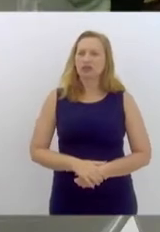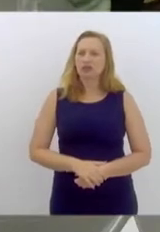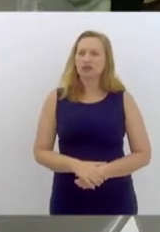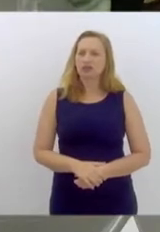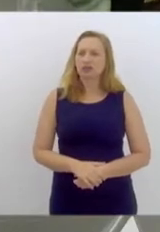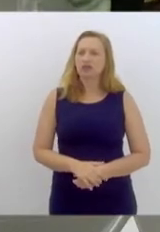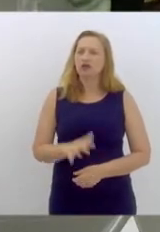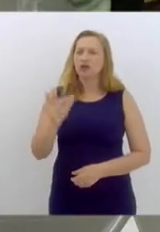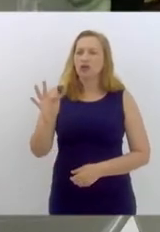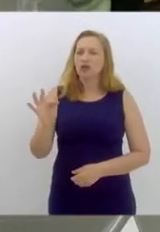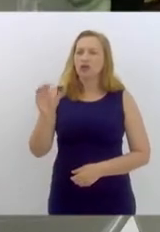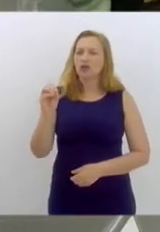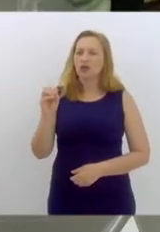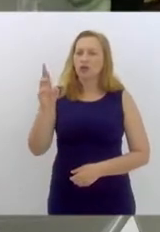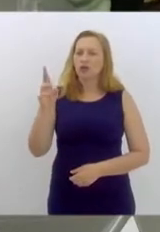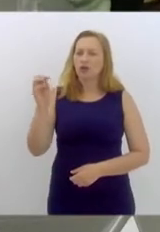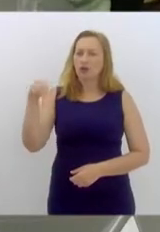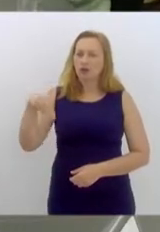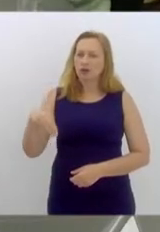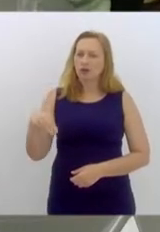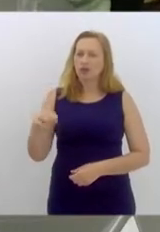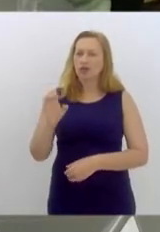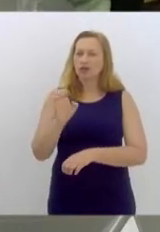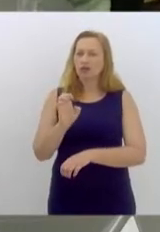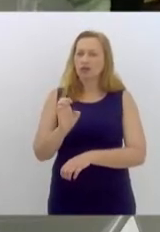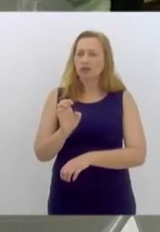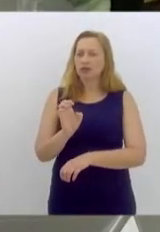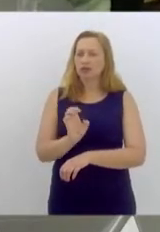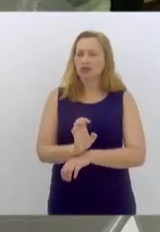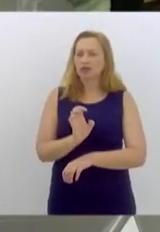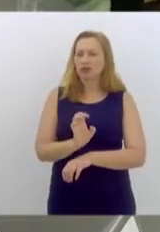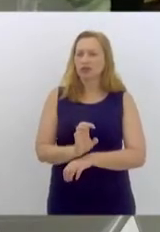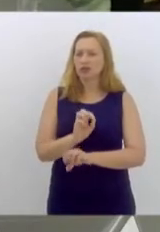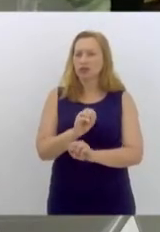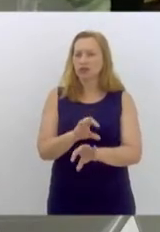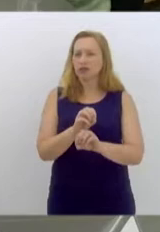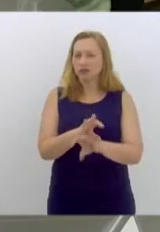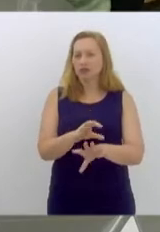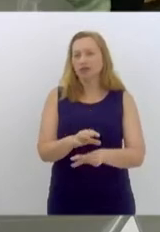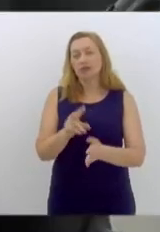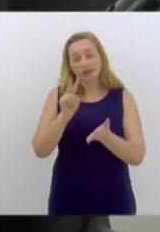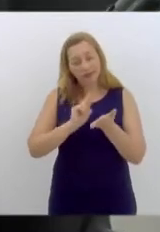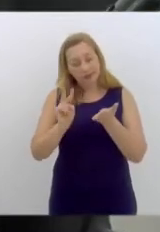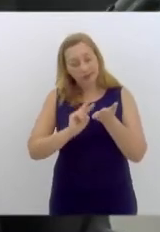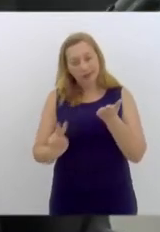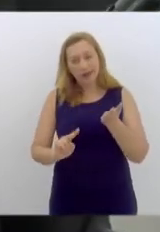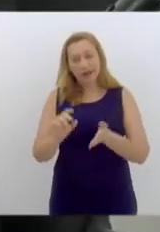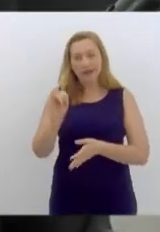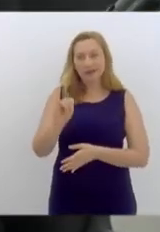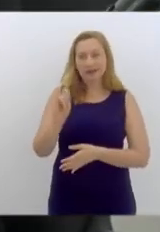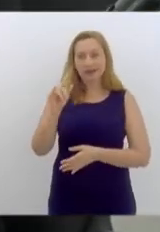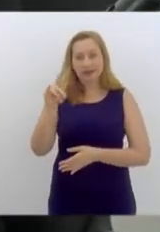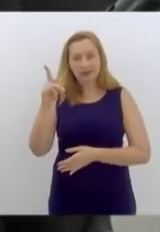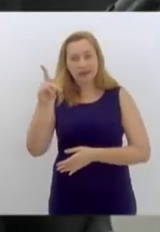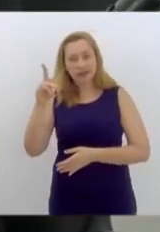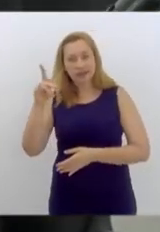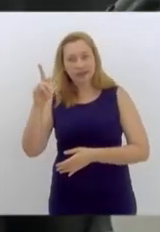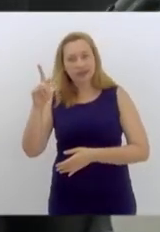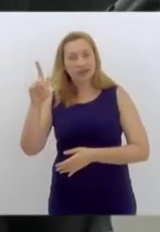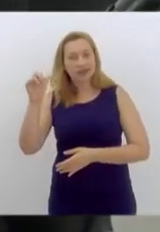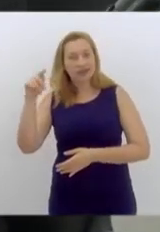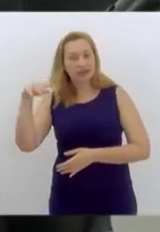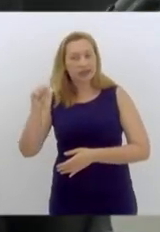O Fórum Estadual de Educação. É porque muitas vezes a gente tem que ler as siglas, porque se a sigla ficar sempre